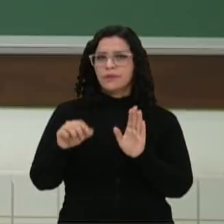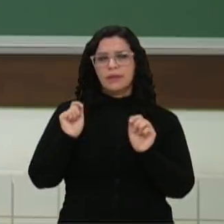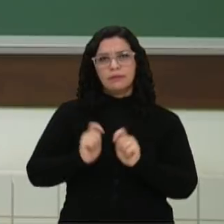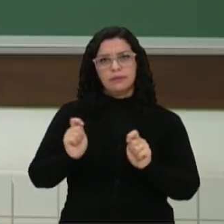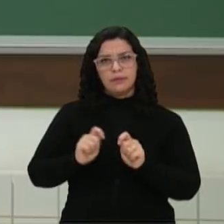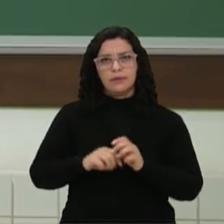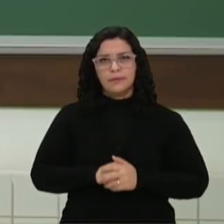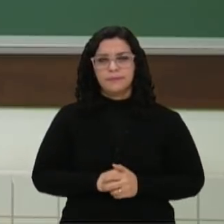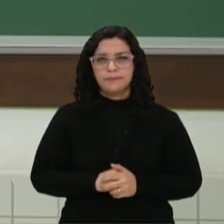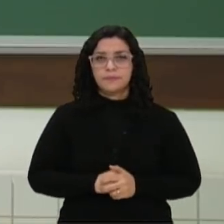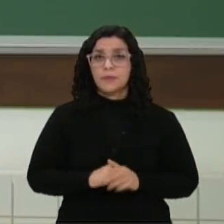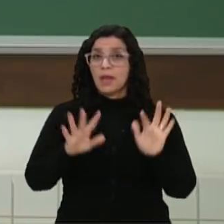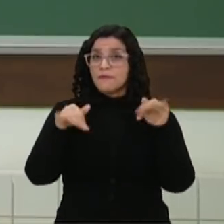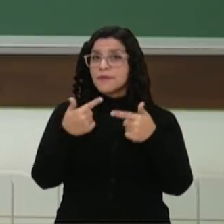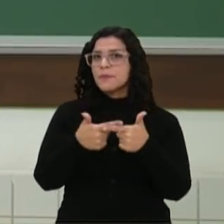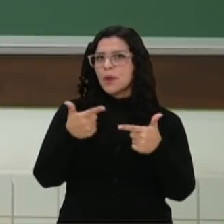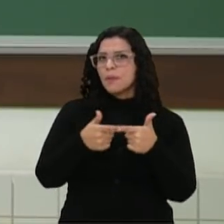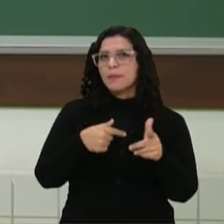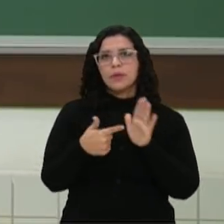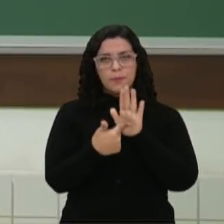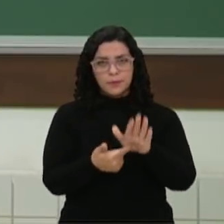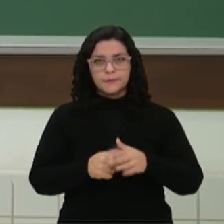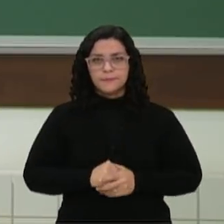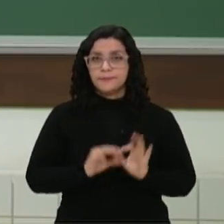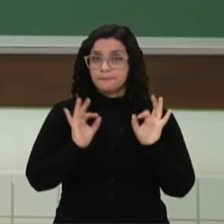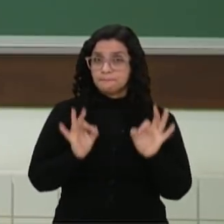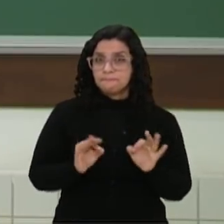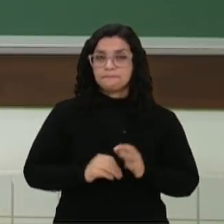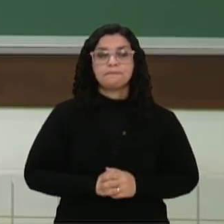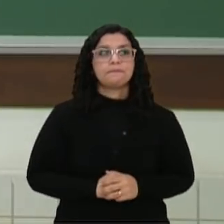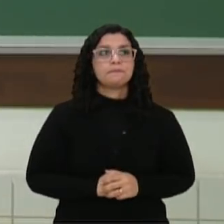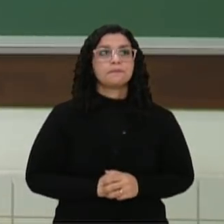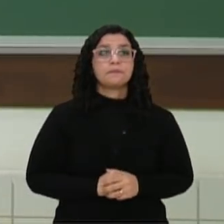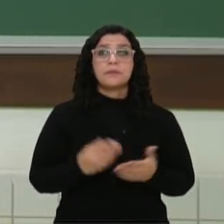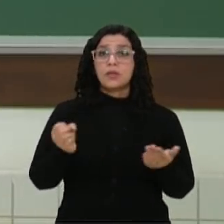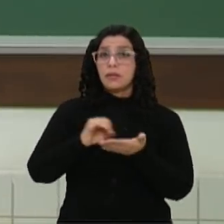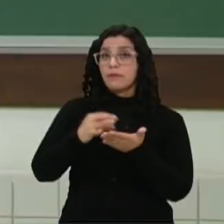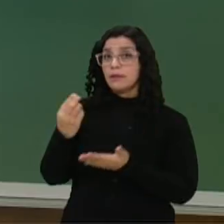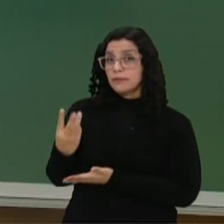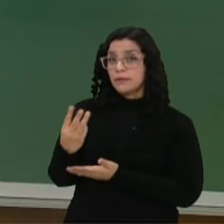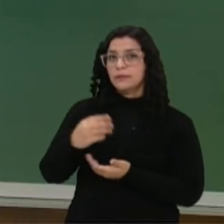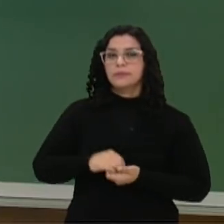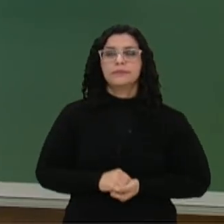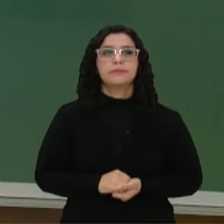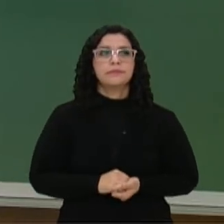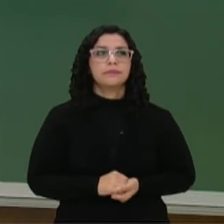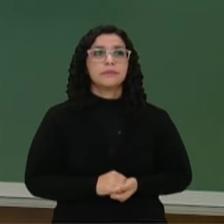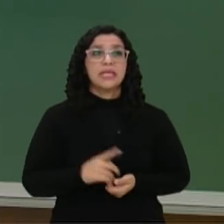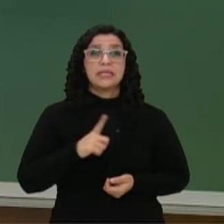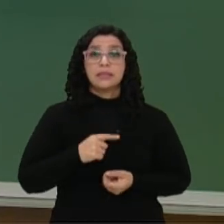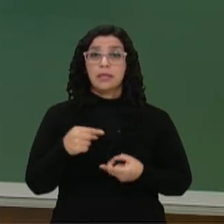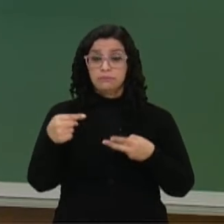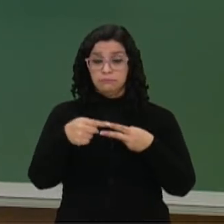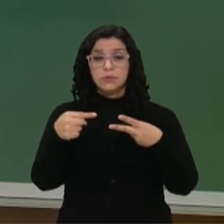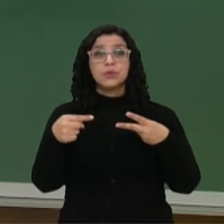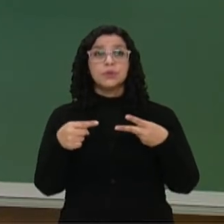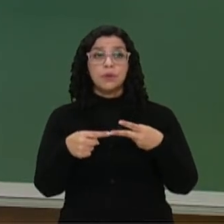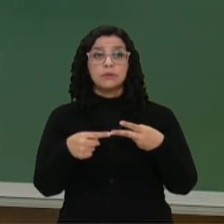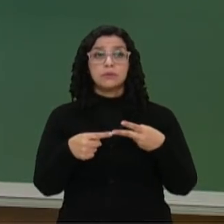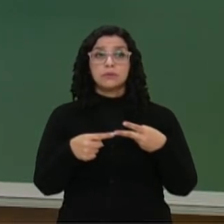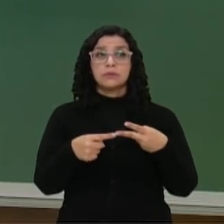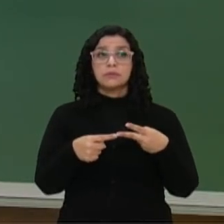para solucionar esse problema evidenciado, certo? Agora vejamos o exercício número 3. Nós temos duas partes